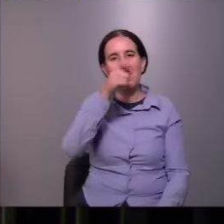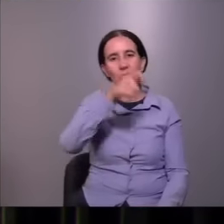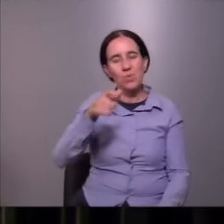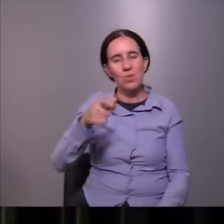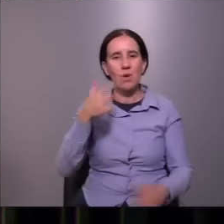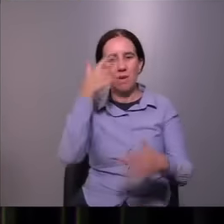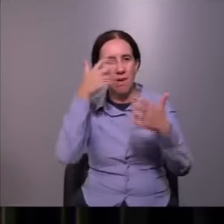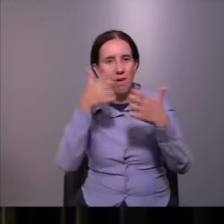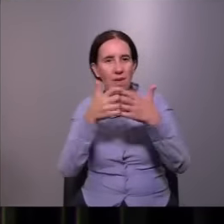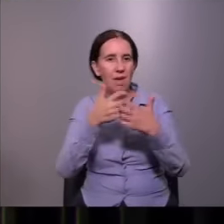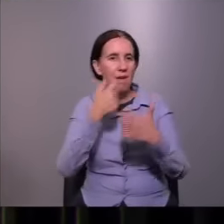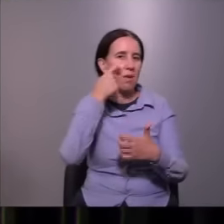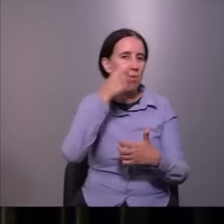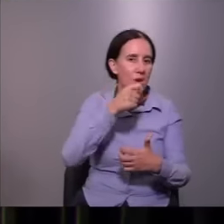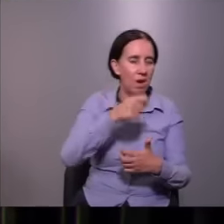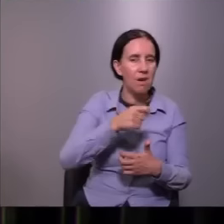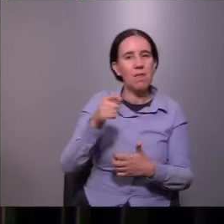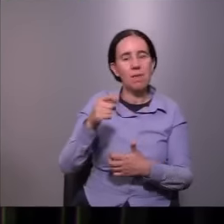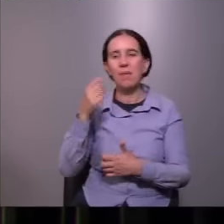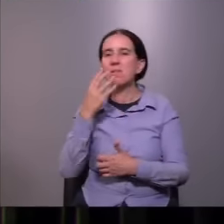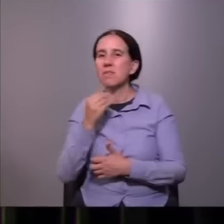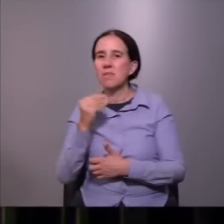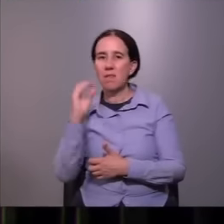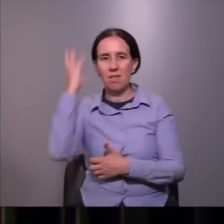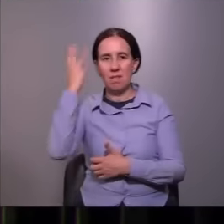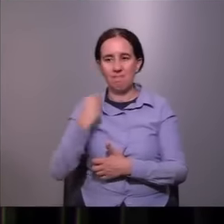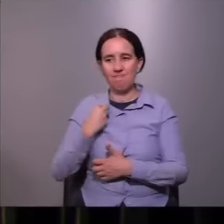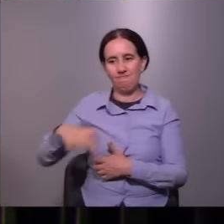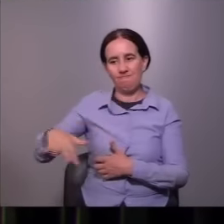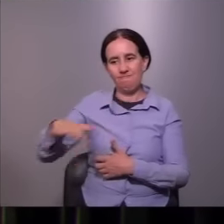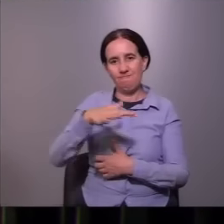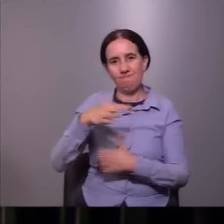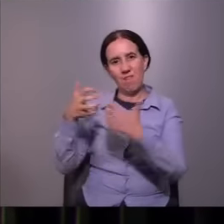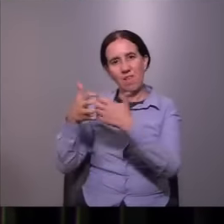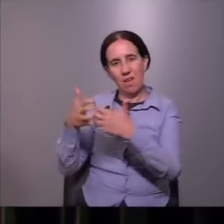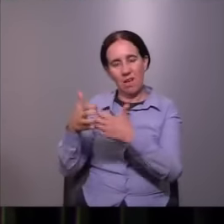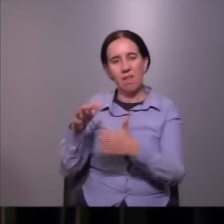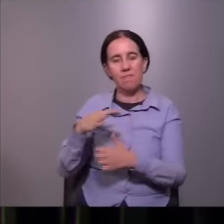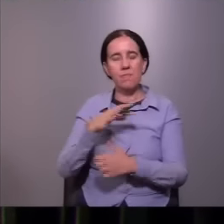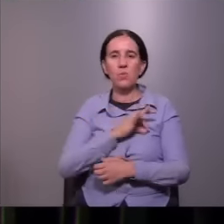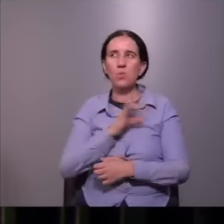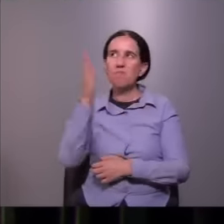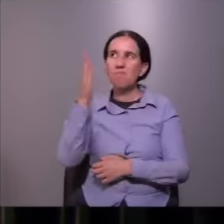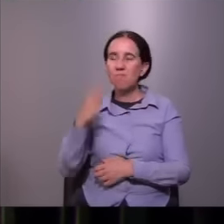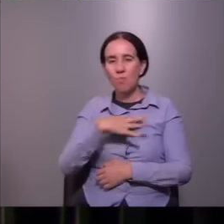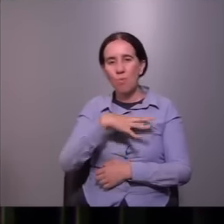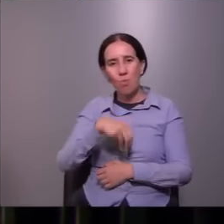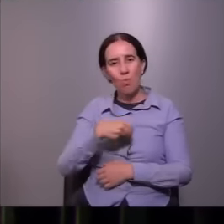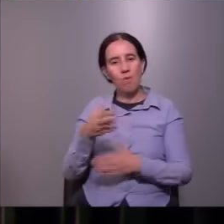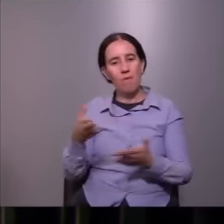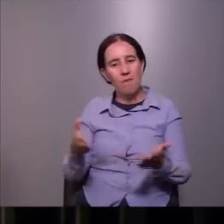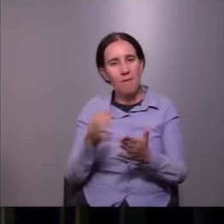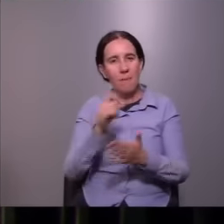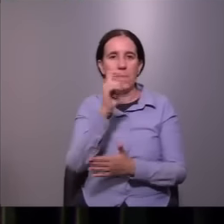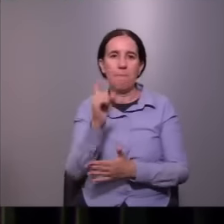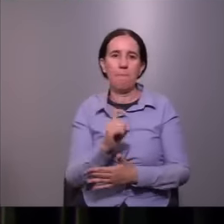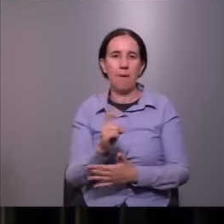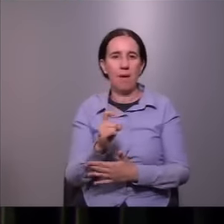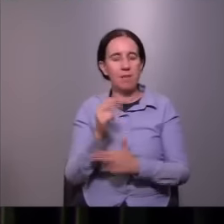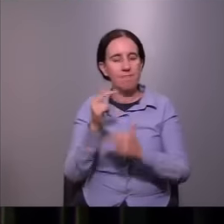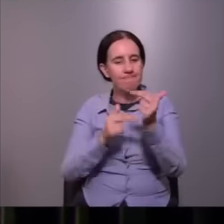Pour la paix dans le monde, en particulier pour les victimes des conflits en Ukraine et en Terre Sainte, pour que